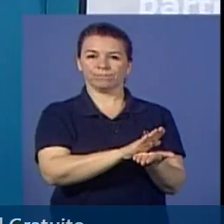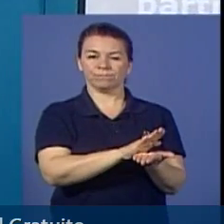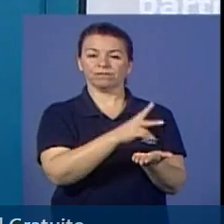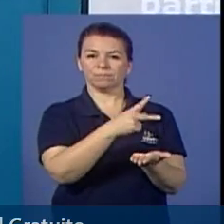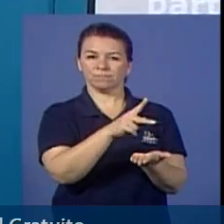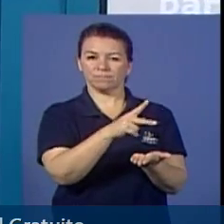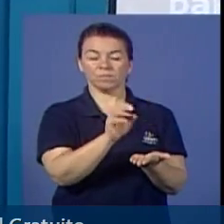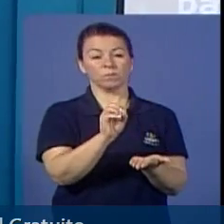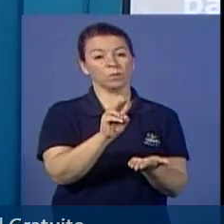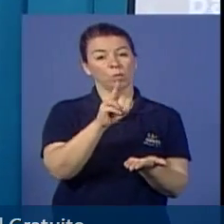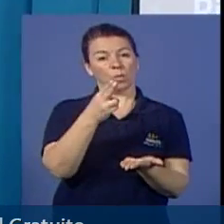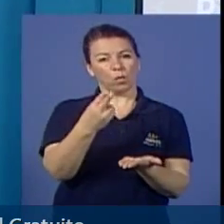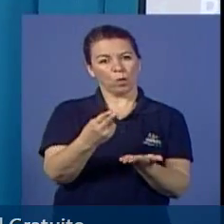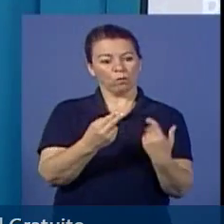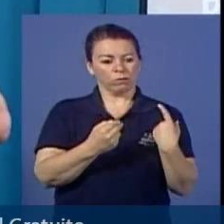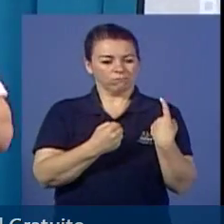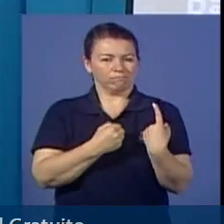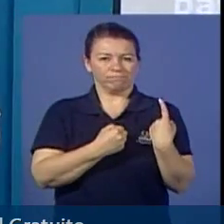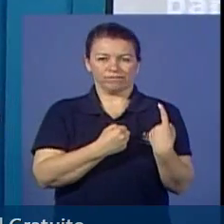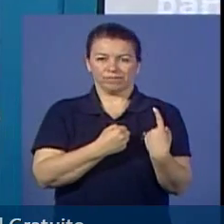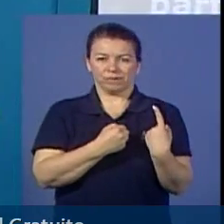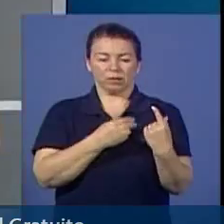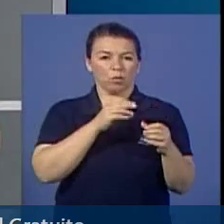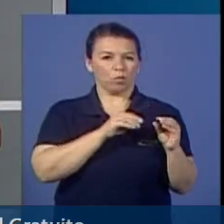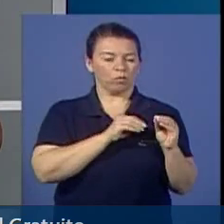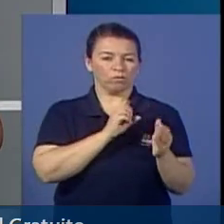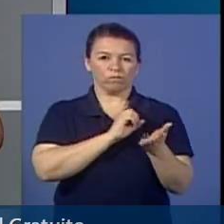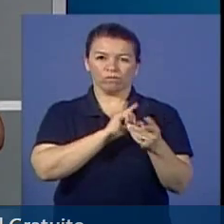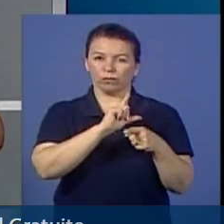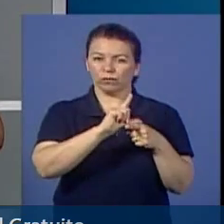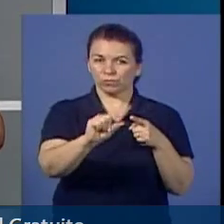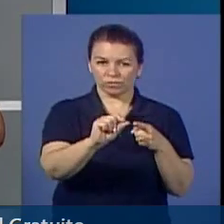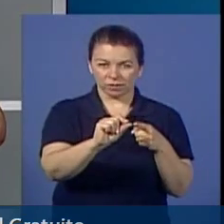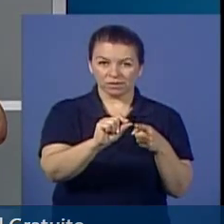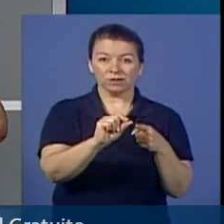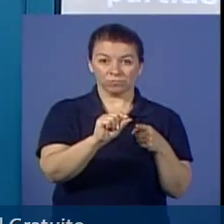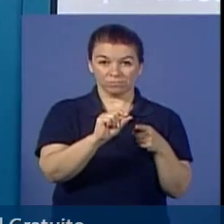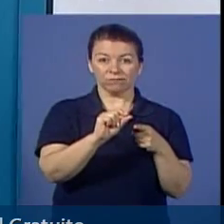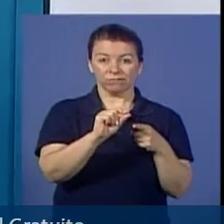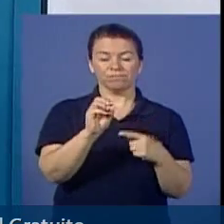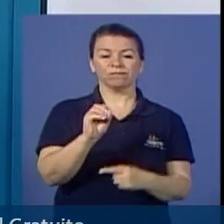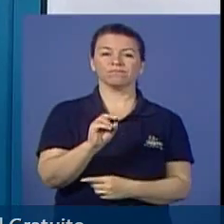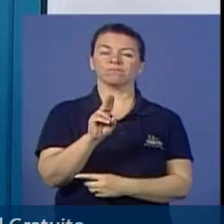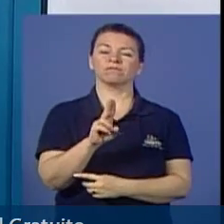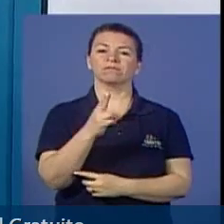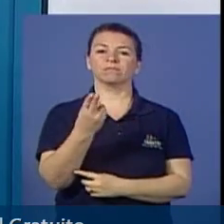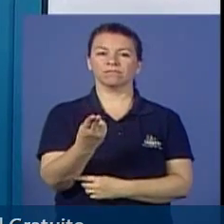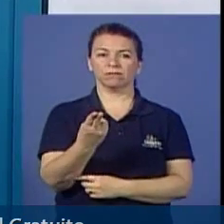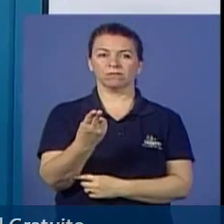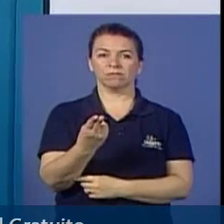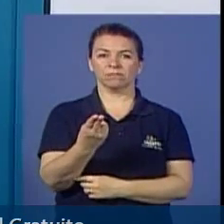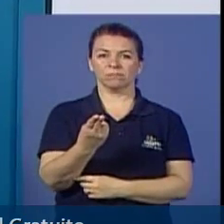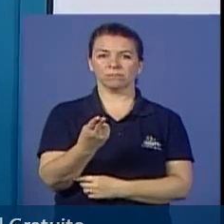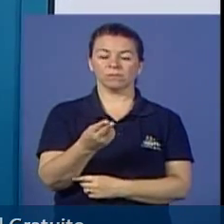estes ou se exilaram sozinhos. É, se auto-exilaram para depois querer ser presidentes. Exatamente. Ou estão aqui